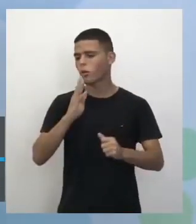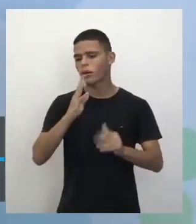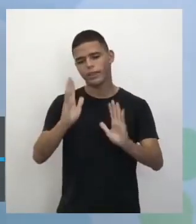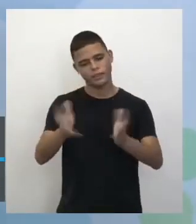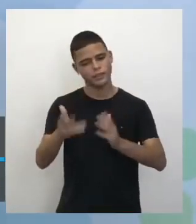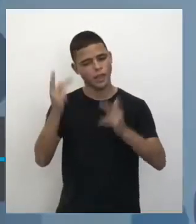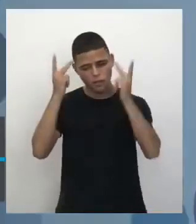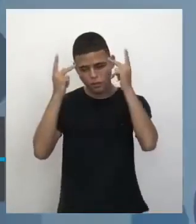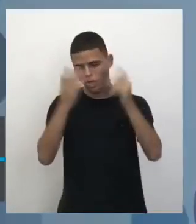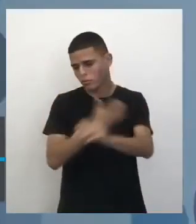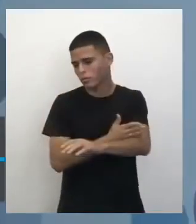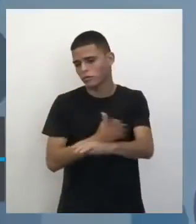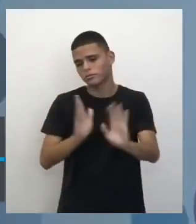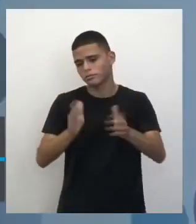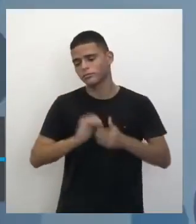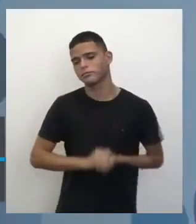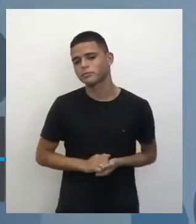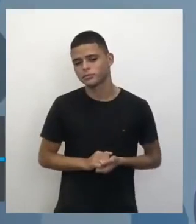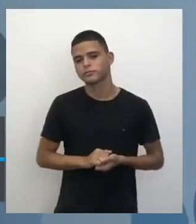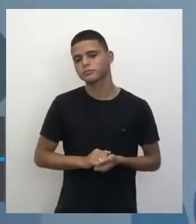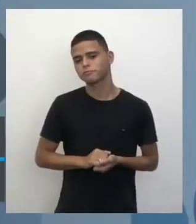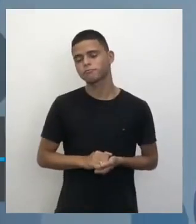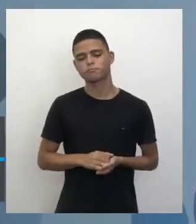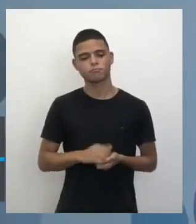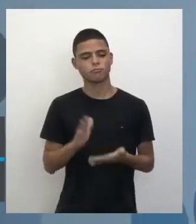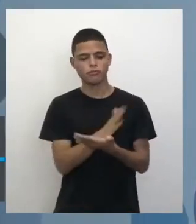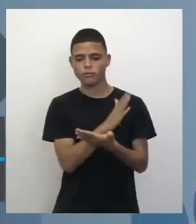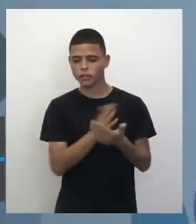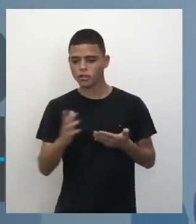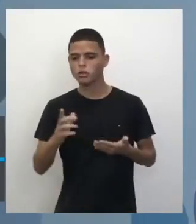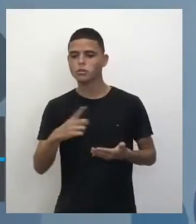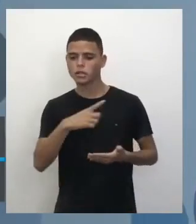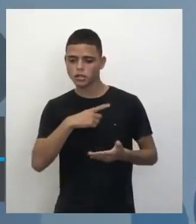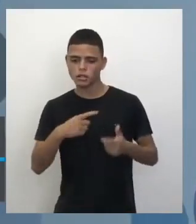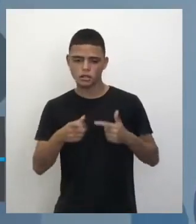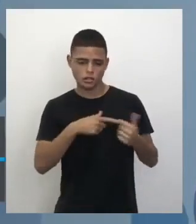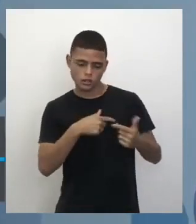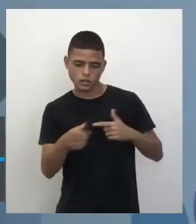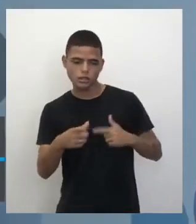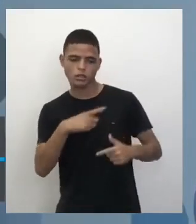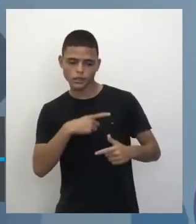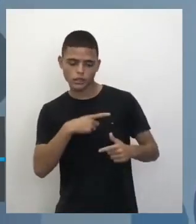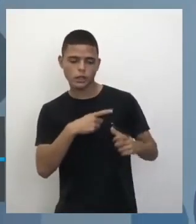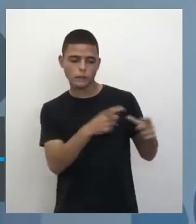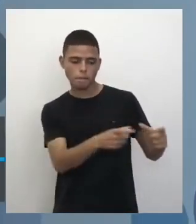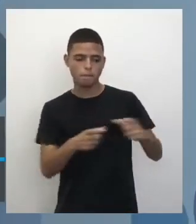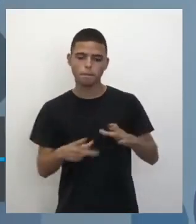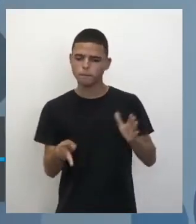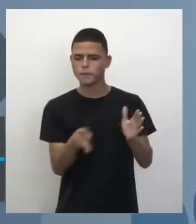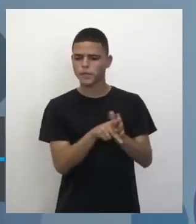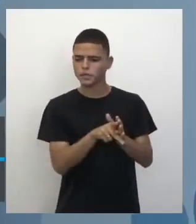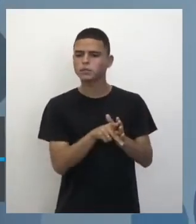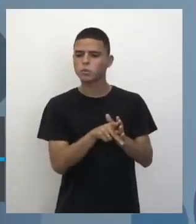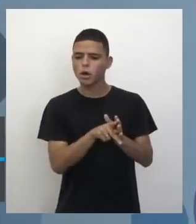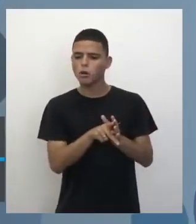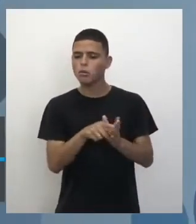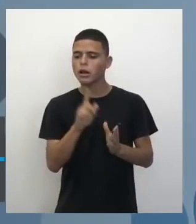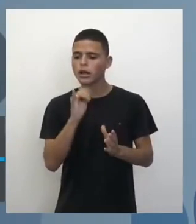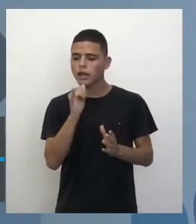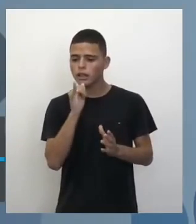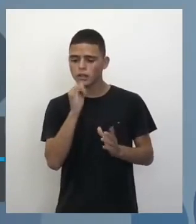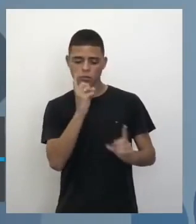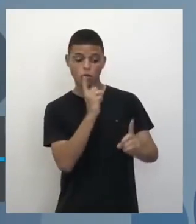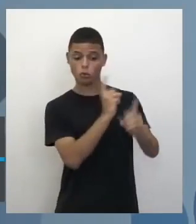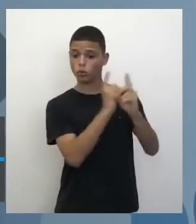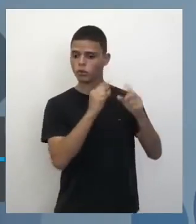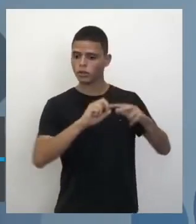Catraca. É verdade, e tem coisas que são típicas da própria cidade, né? Por exemplo, não só a comida, hábitos, por exemplo, se encontrar na Catraca. Por